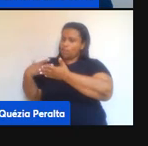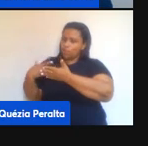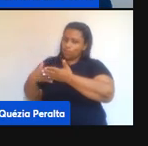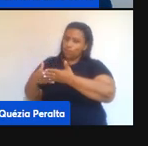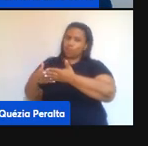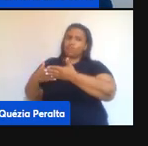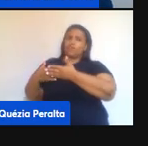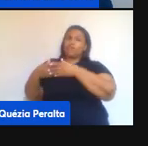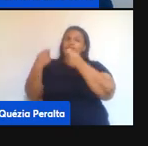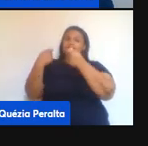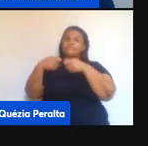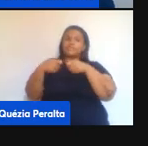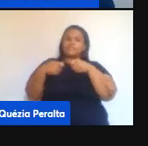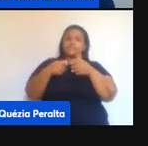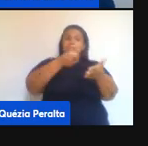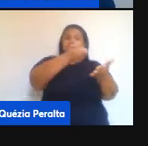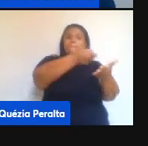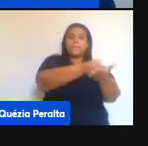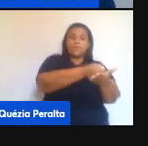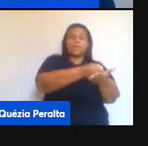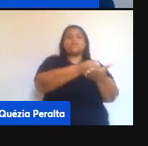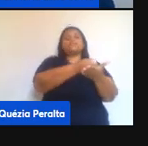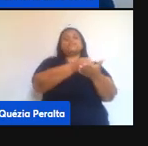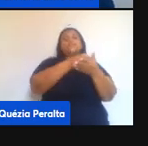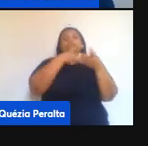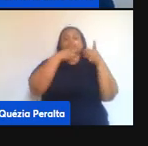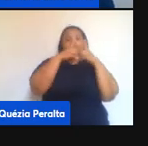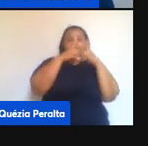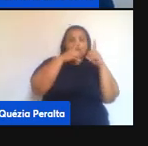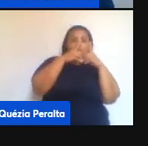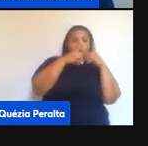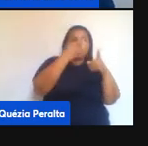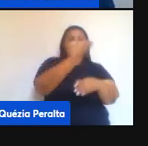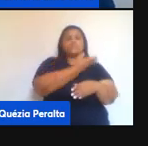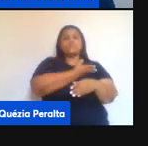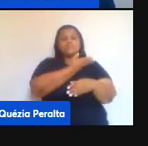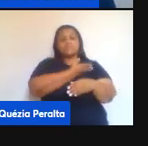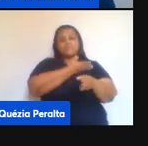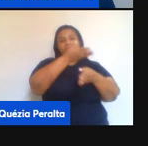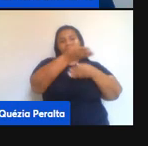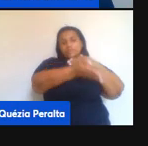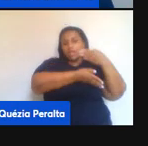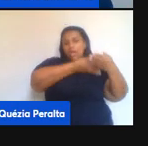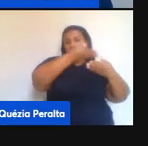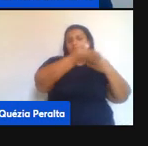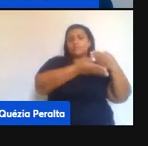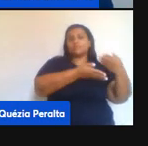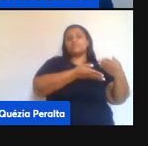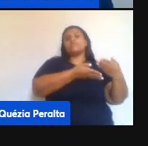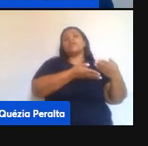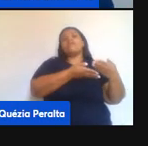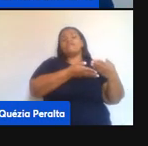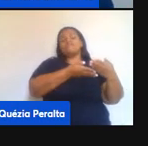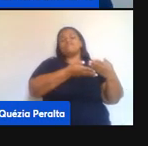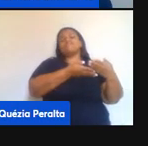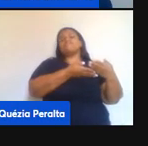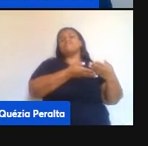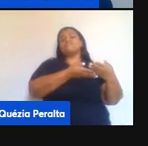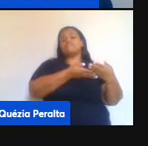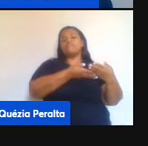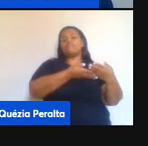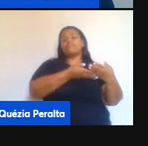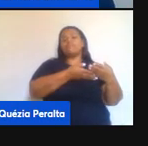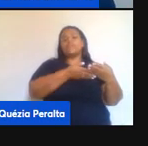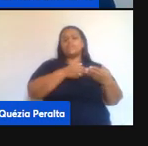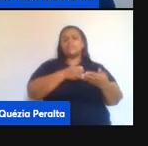decisão, precisam poder dialogar com seus colegas, precisam aprender a defender seus pontos de vista, a se posicionar,